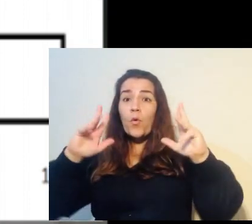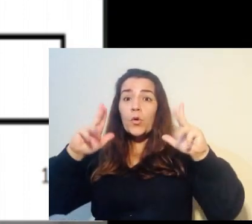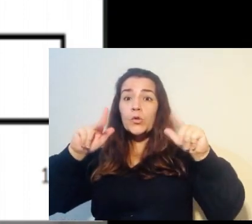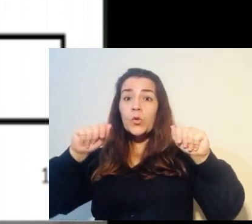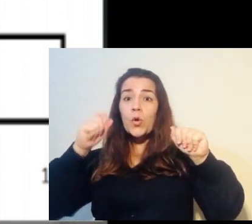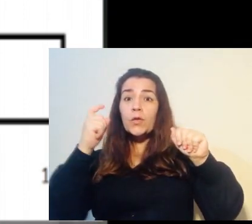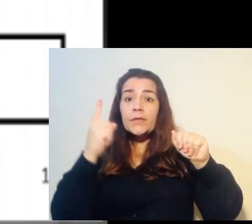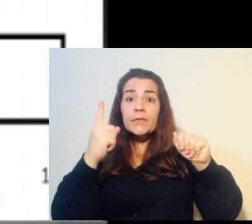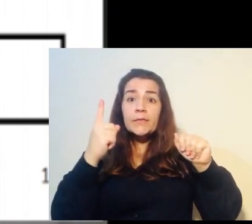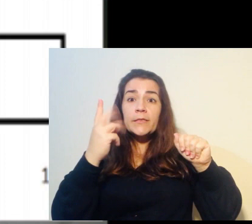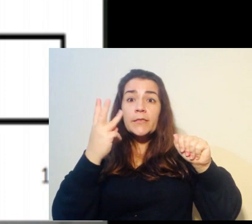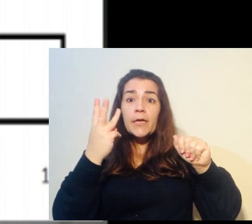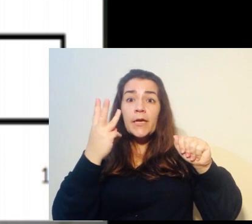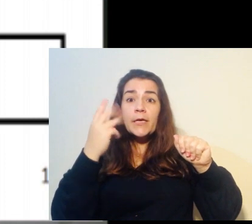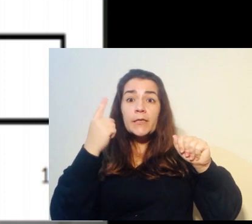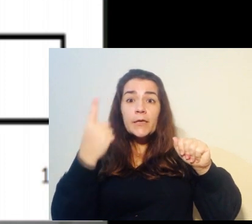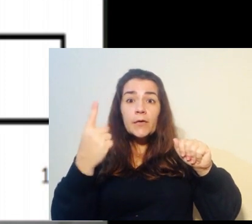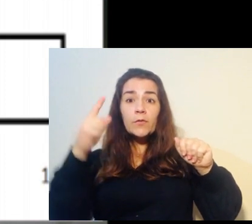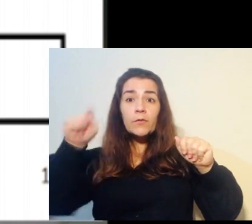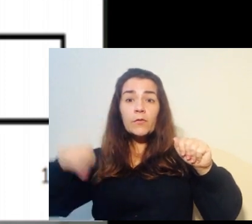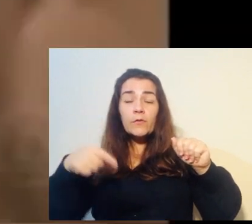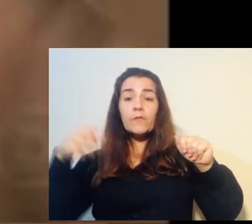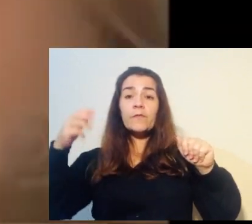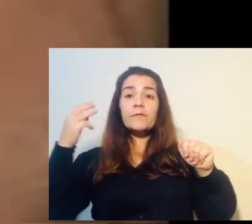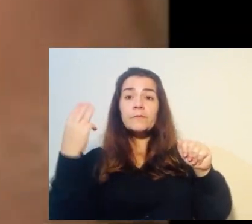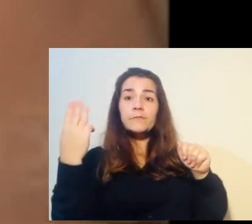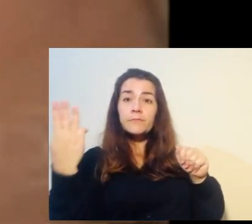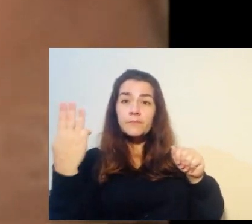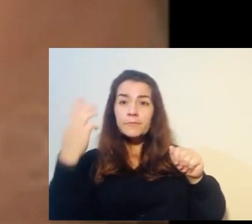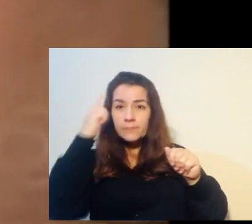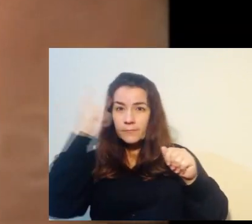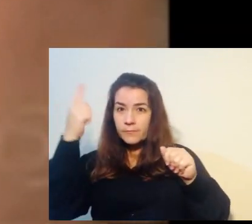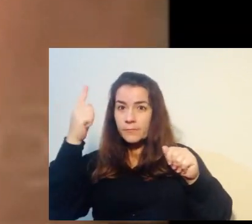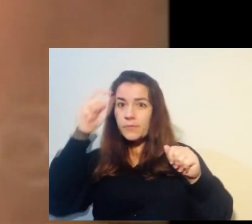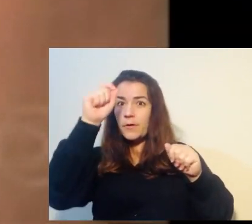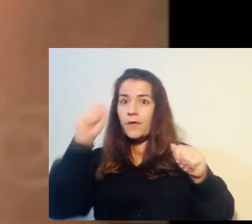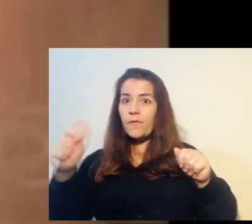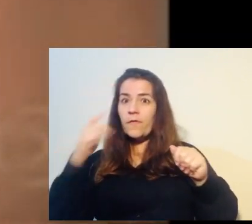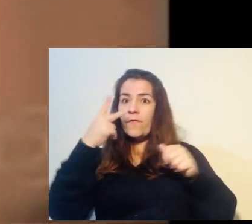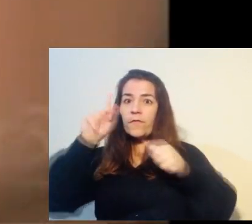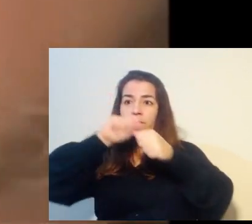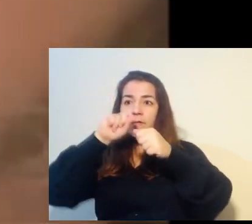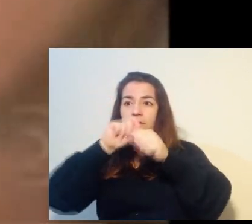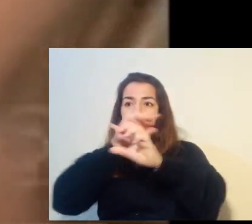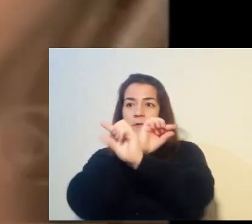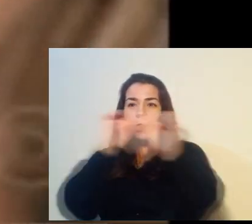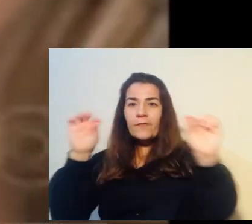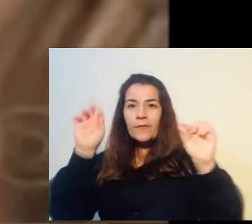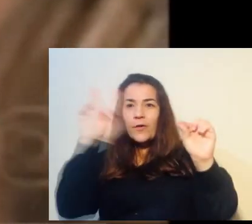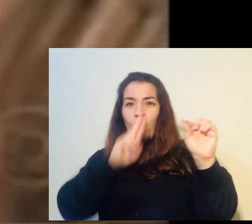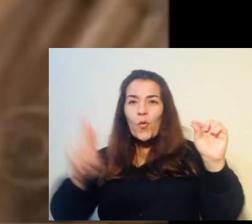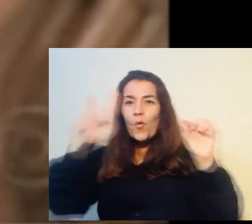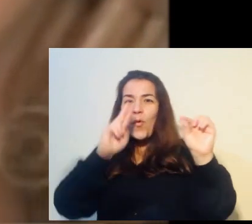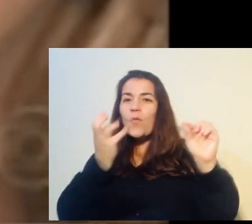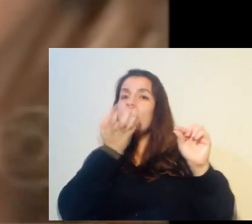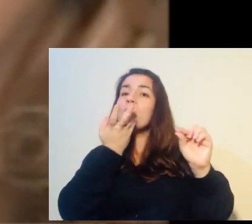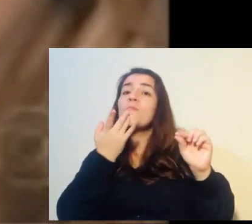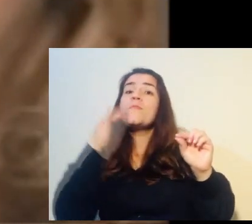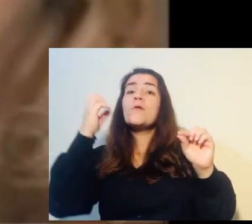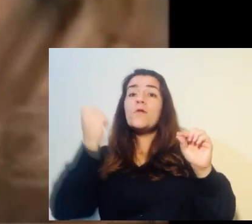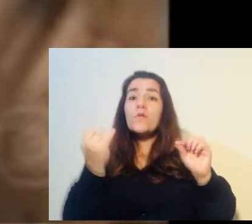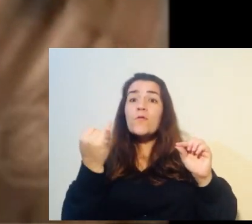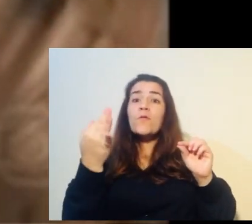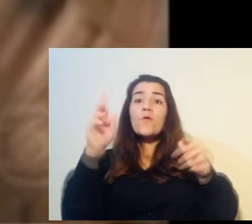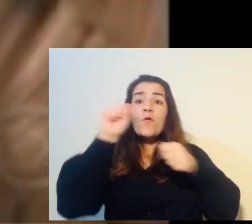31,2%, que é nosso 100%. A gente pode fazer regra de 3, se 31,2% é 100%, quanto que